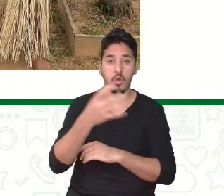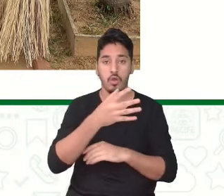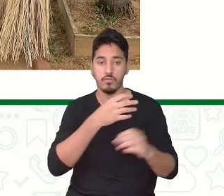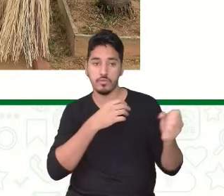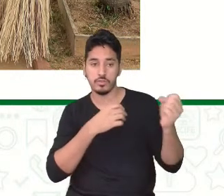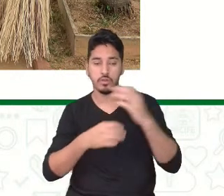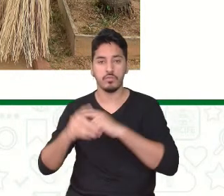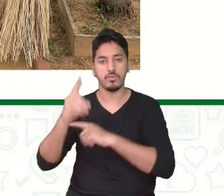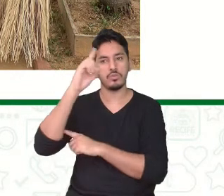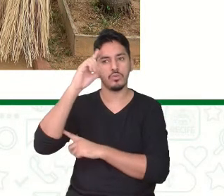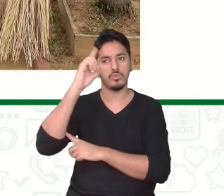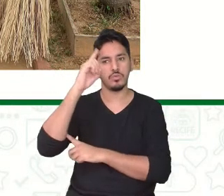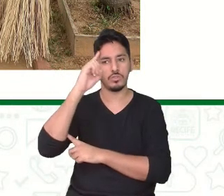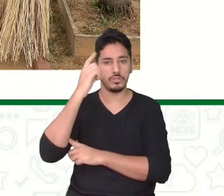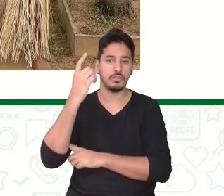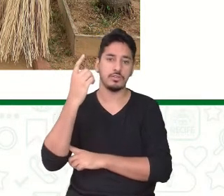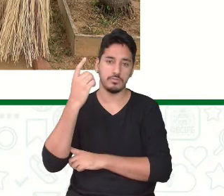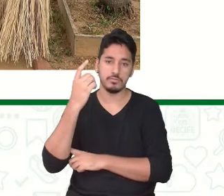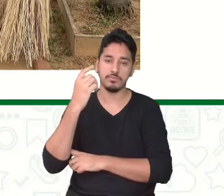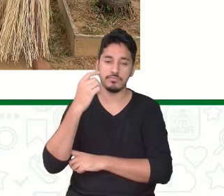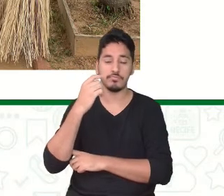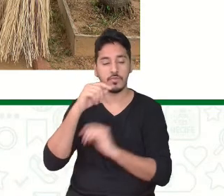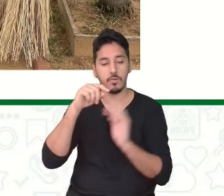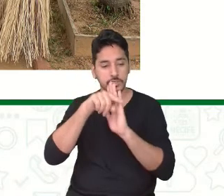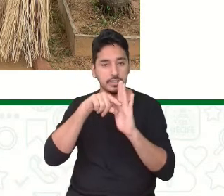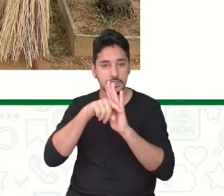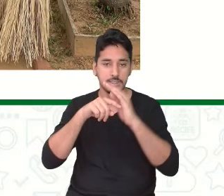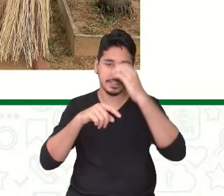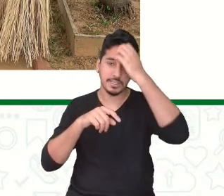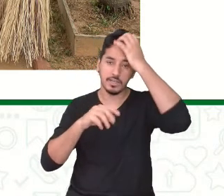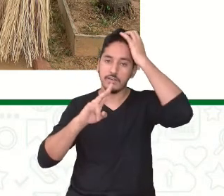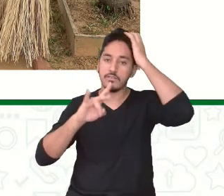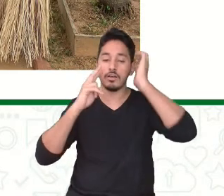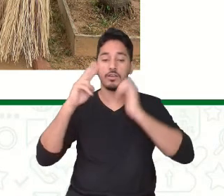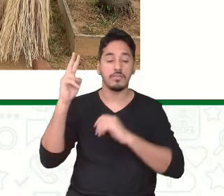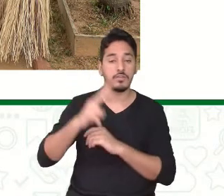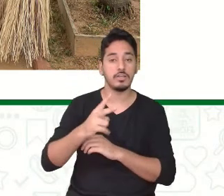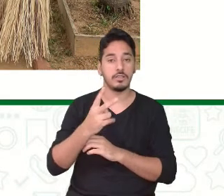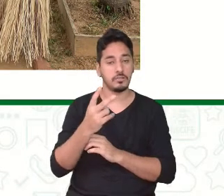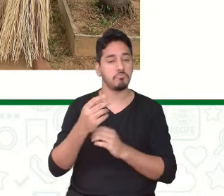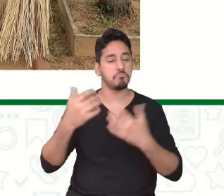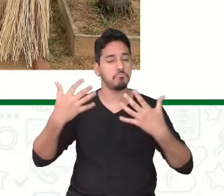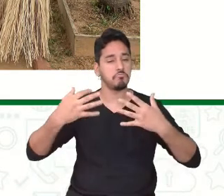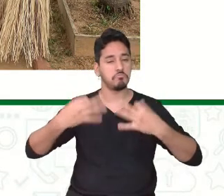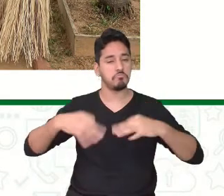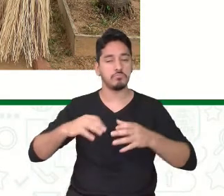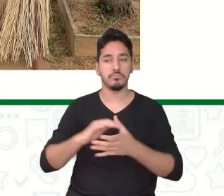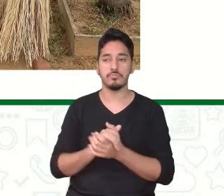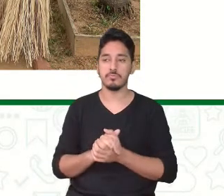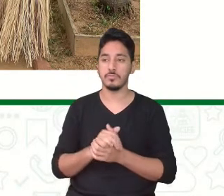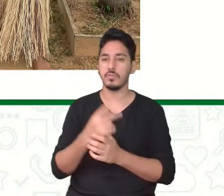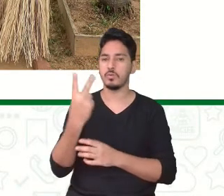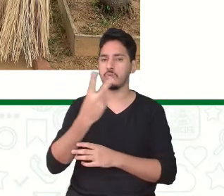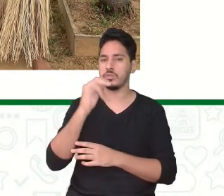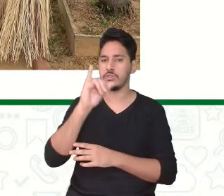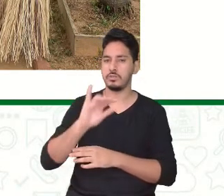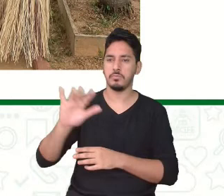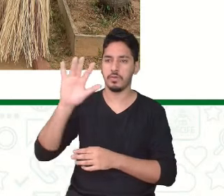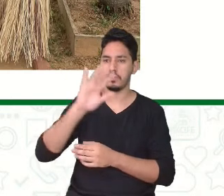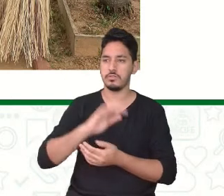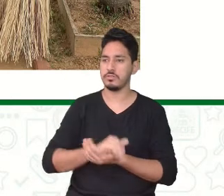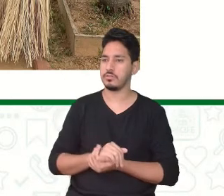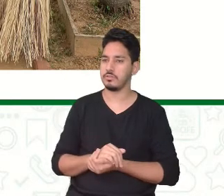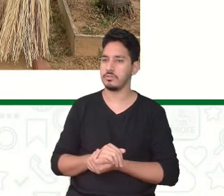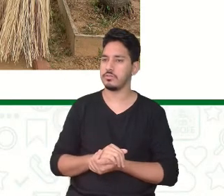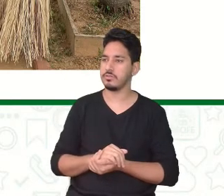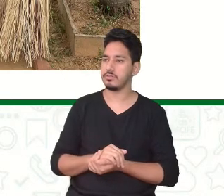que diariamente, minha gente. Então, assim, se vocês forem pesquisar, vocês vão ver essa riqueza. E aí eu trouxe essas duas imagens. Quem